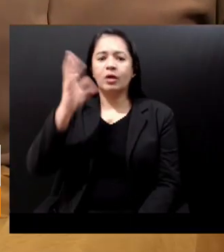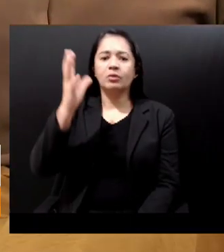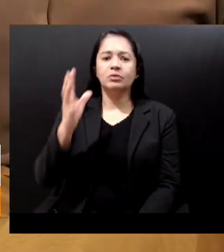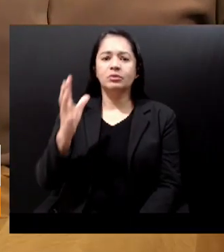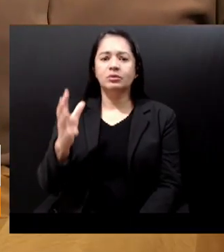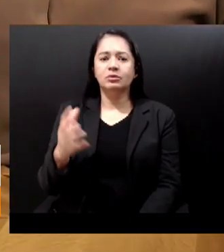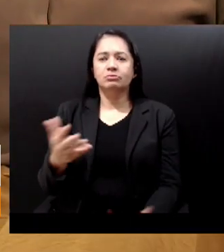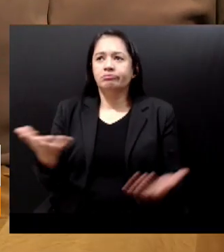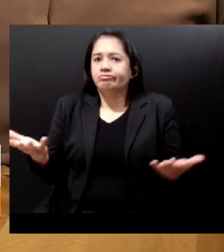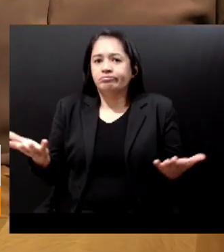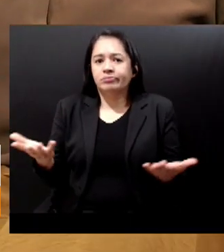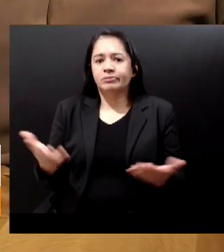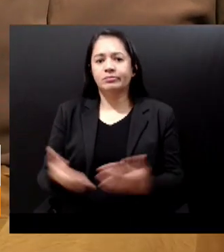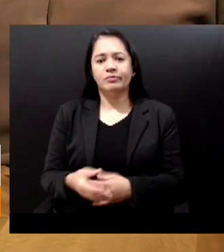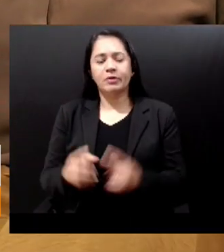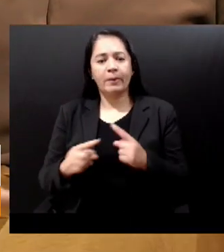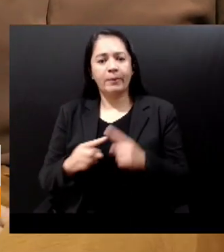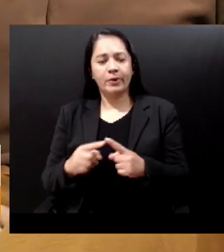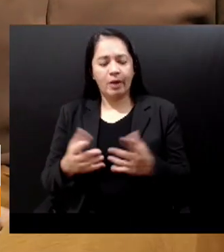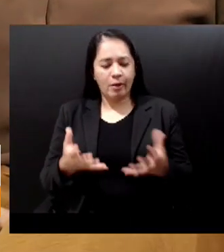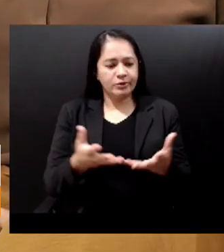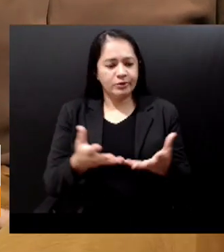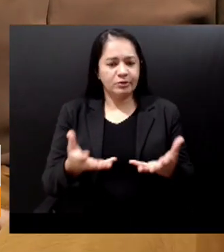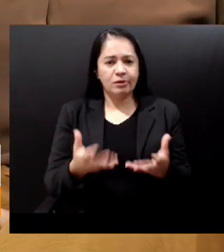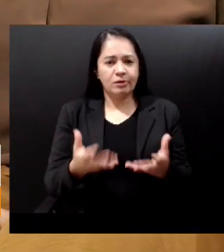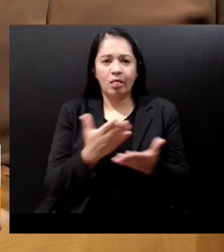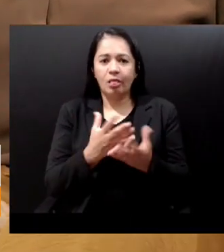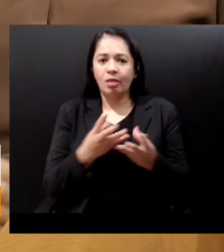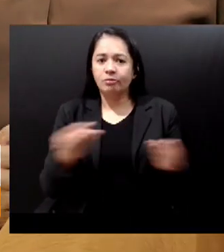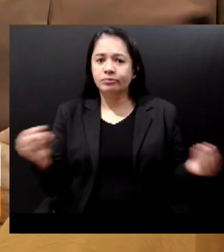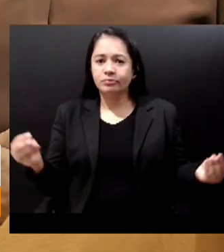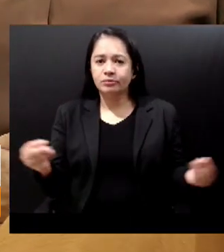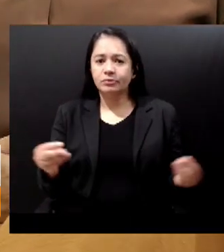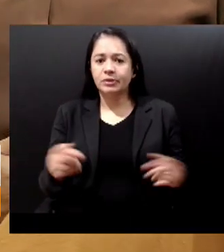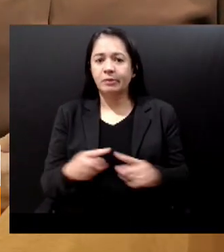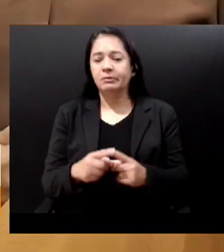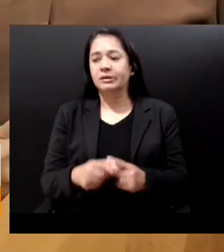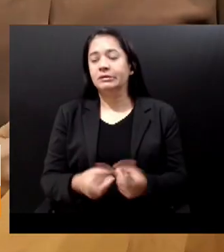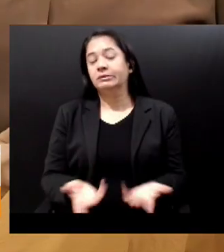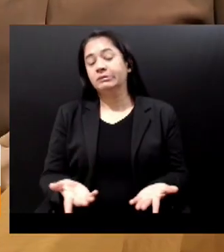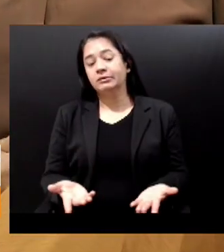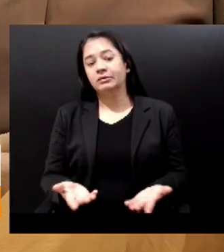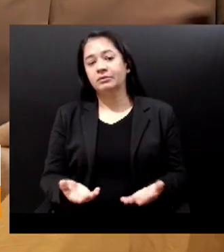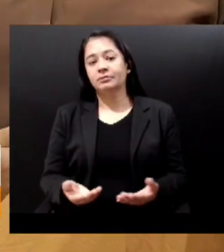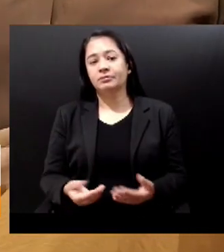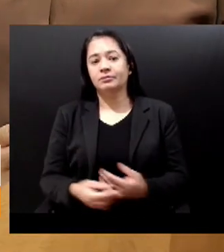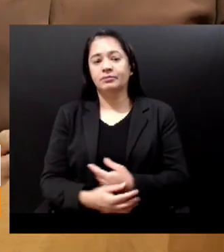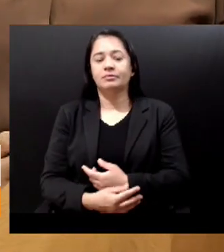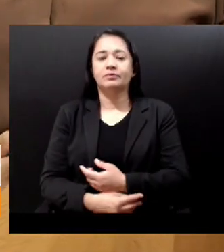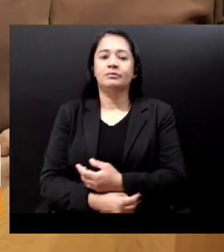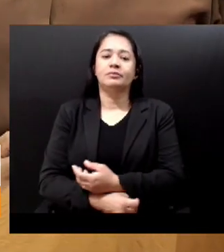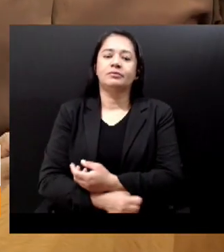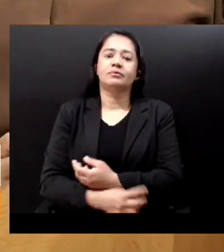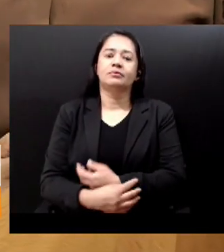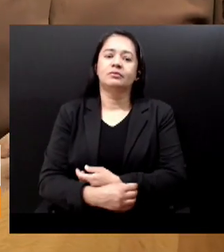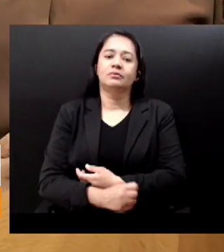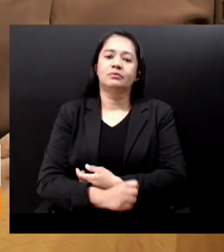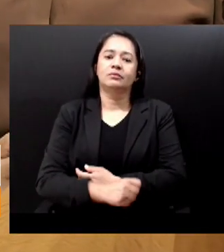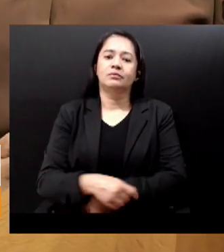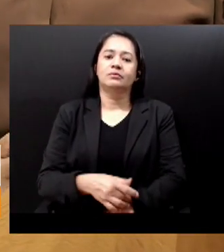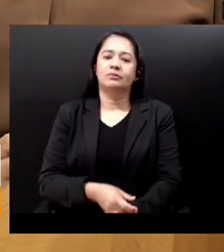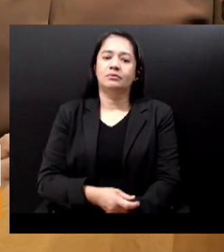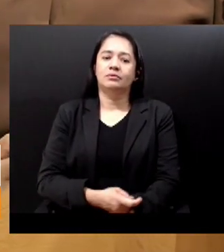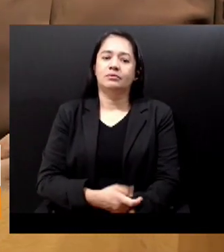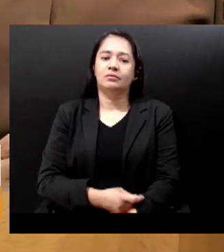motivação, né? Mas tem dia Uhum. que ela paga. Acho que pegando um pouco o gancho do que ele disse, me parece que o começo ele é muito sedutor